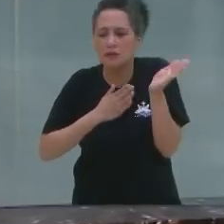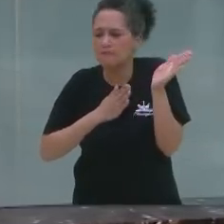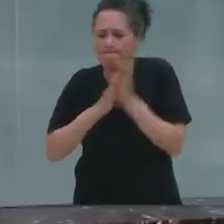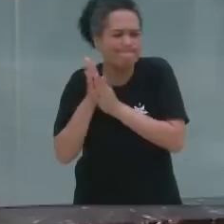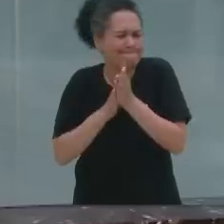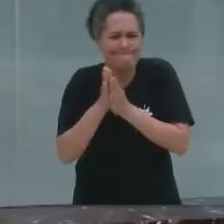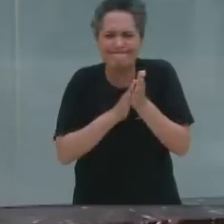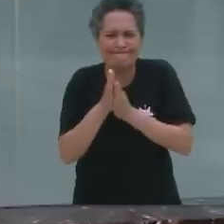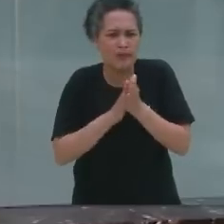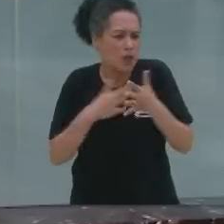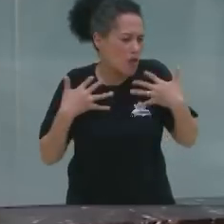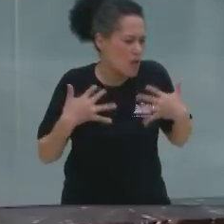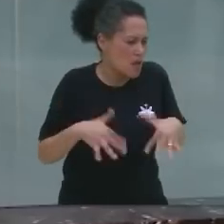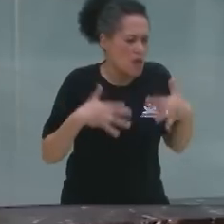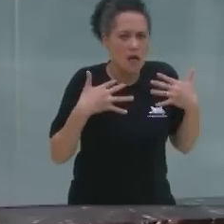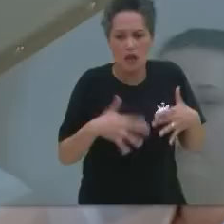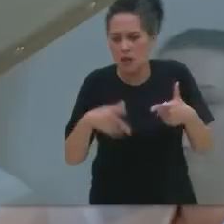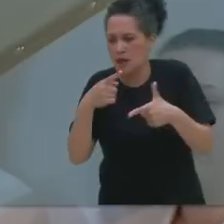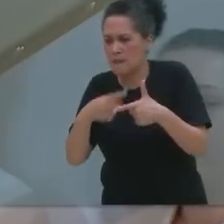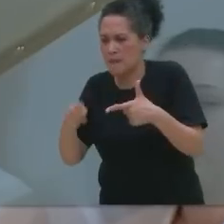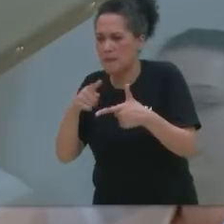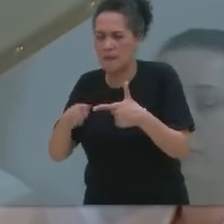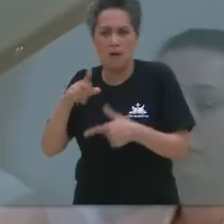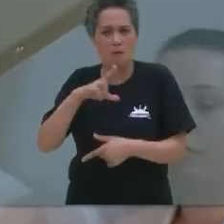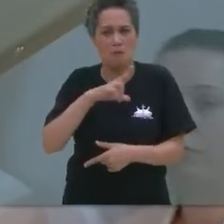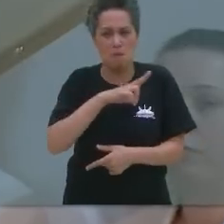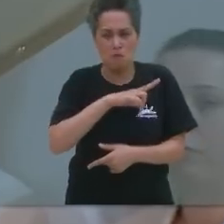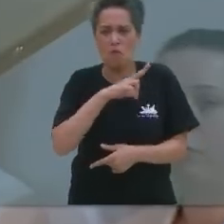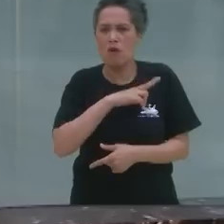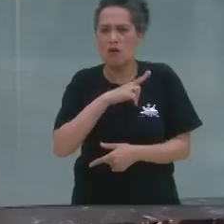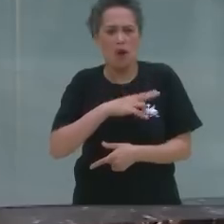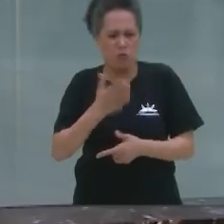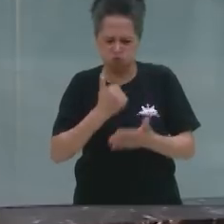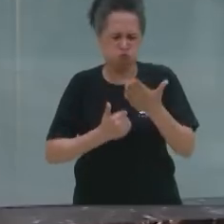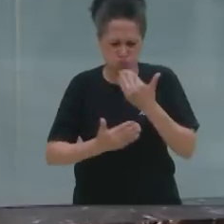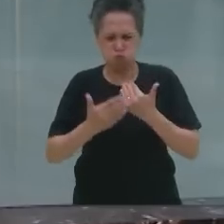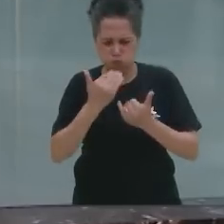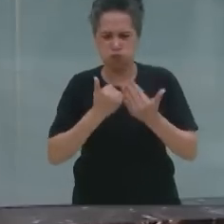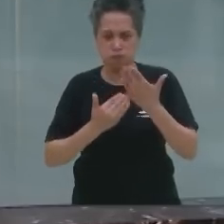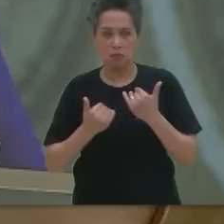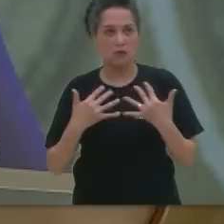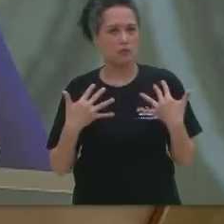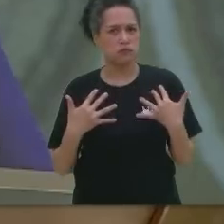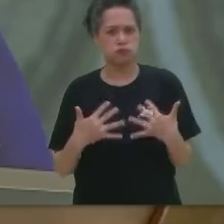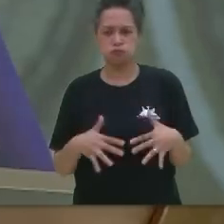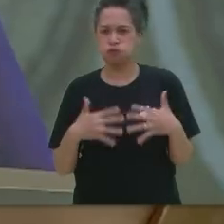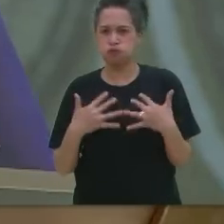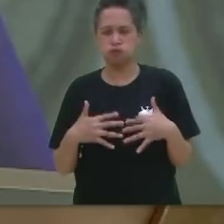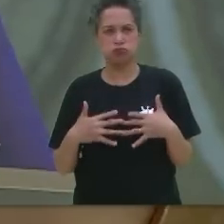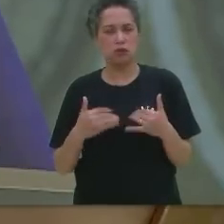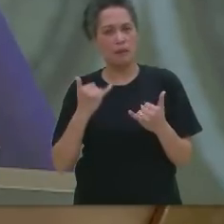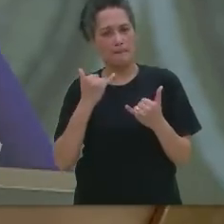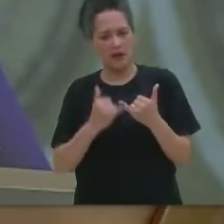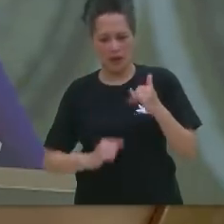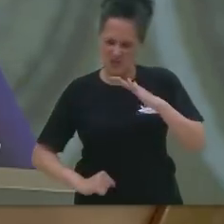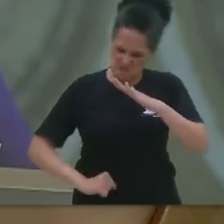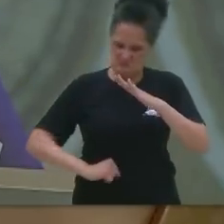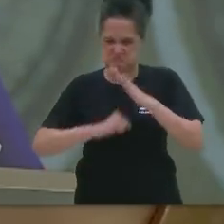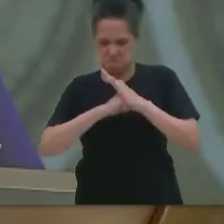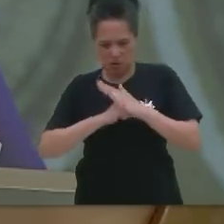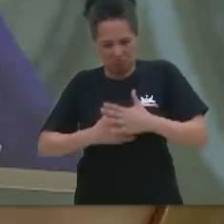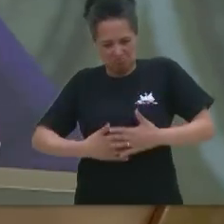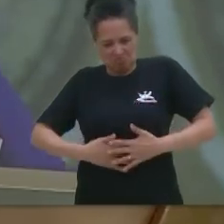ansiedade, fruto de problemas pessoais. Come, come, come, como que se enchendo a